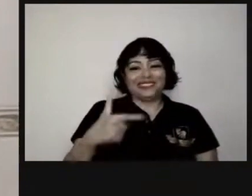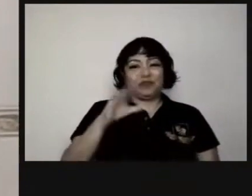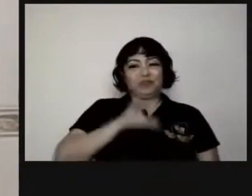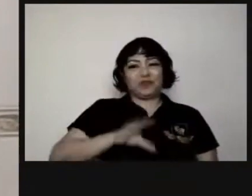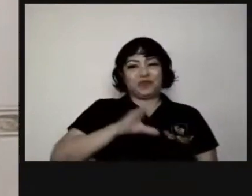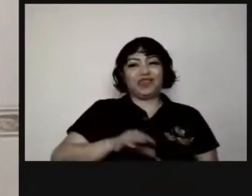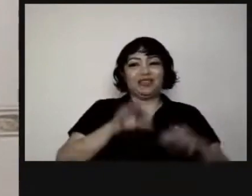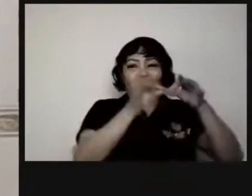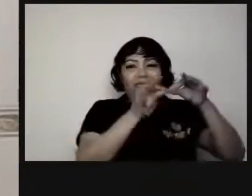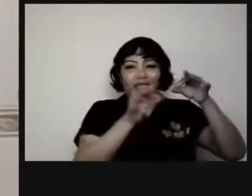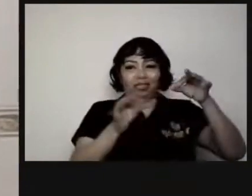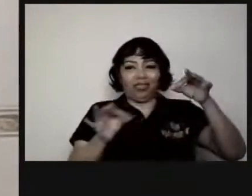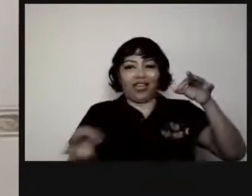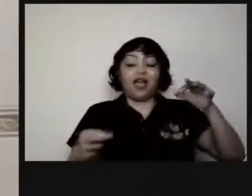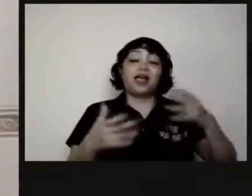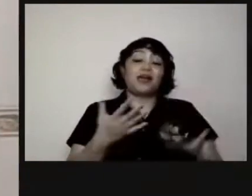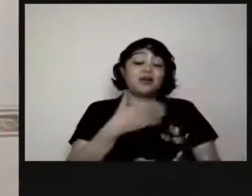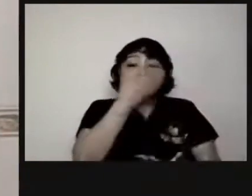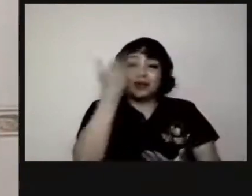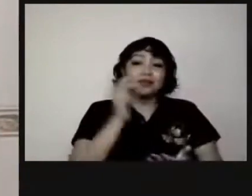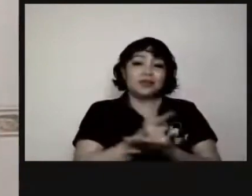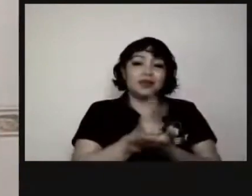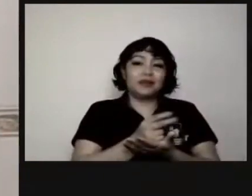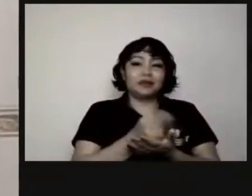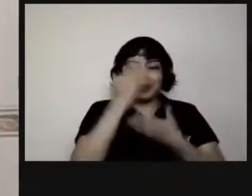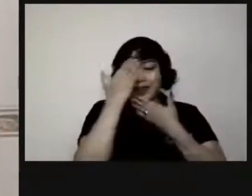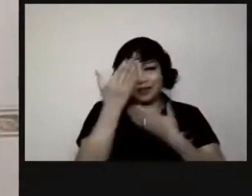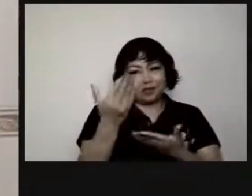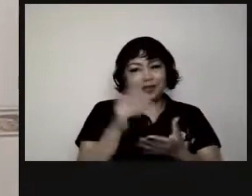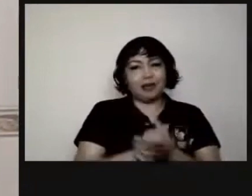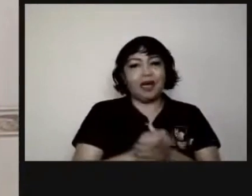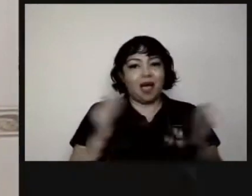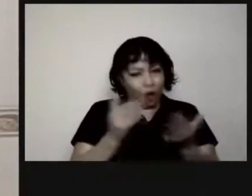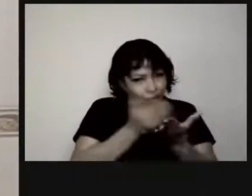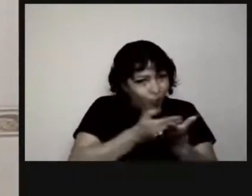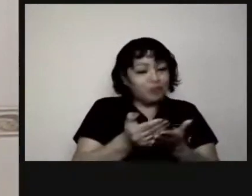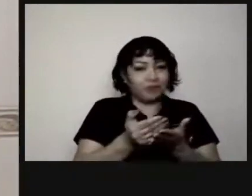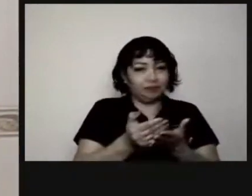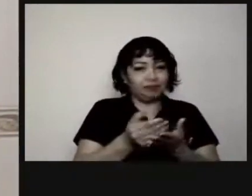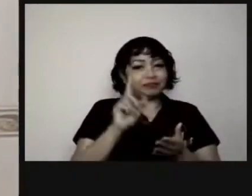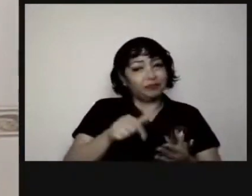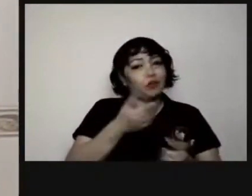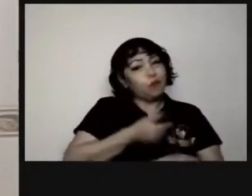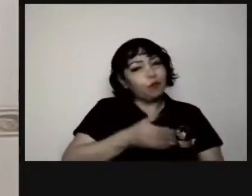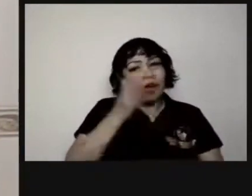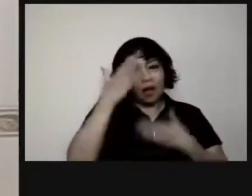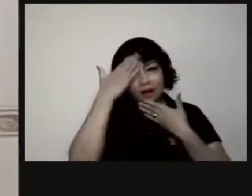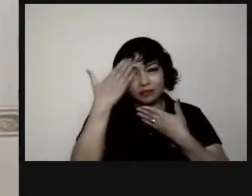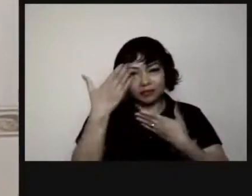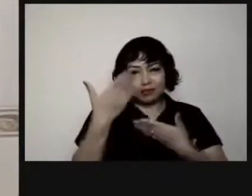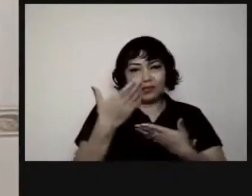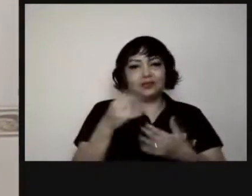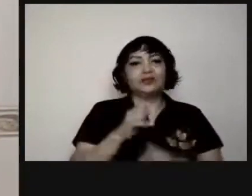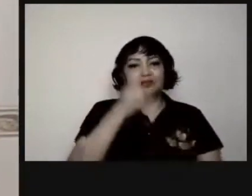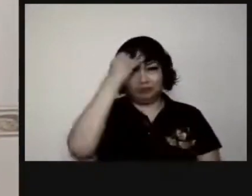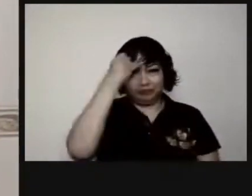E aí eu à esqueci direita de te agradecer, centralizada, então eu vou começar permanece a agora tradutora de Libras. iniciando e Neste começo a quadro maior, agradecer a Fabiane Taylor